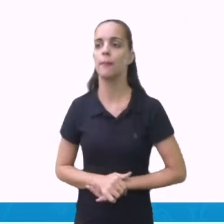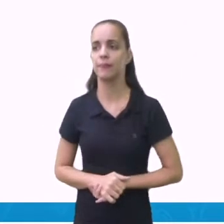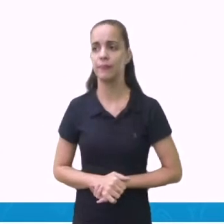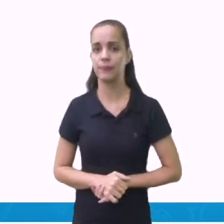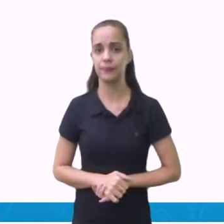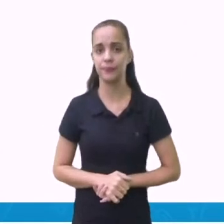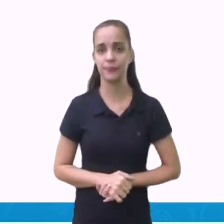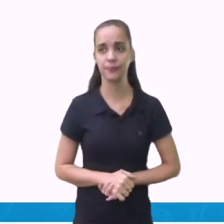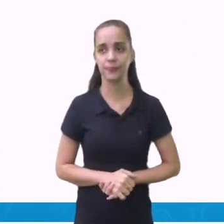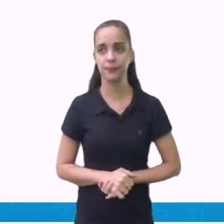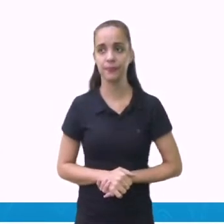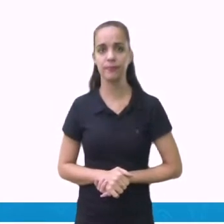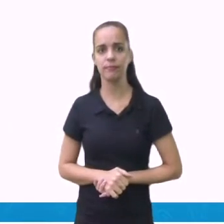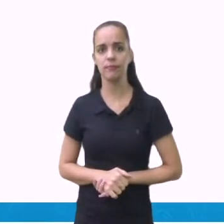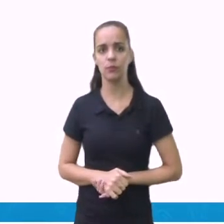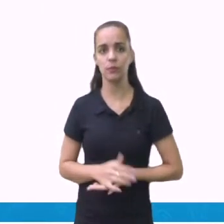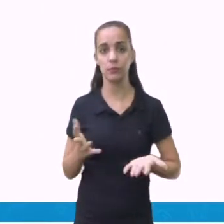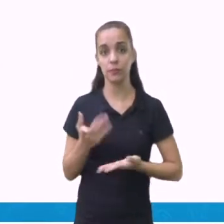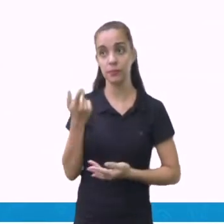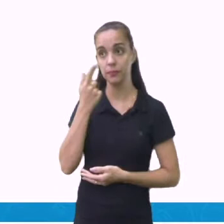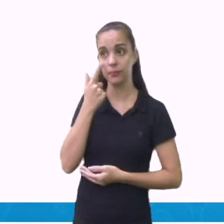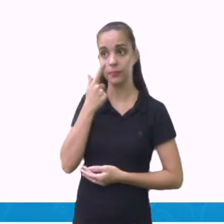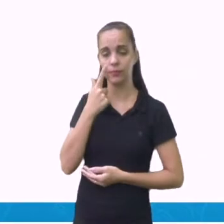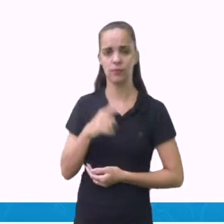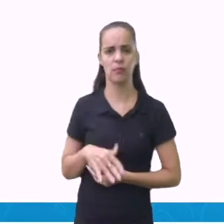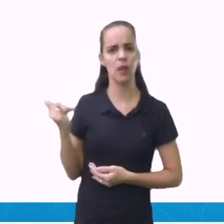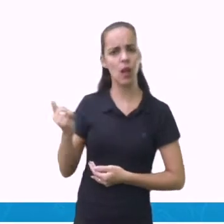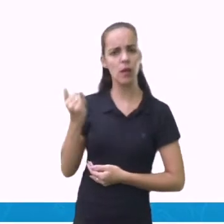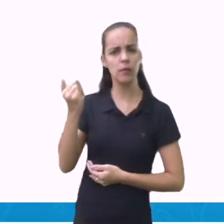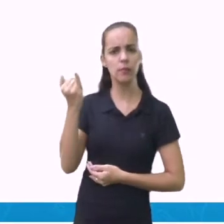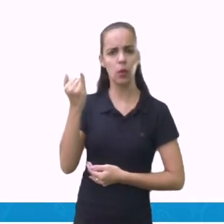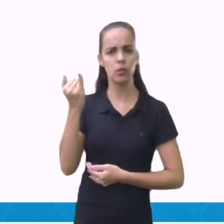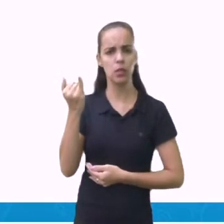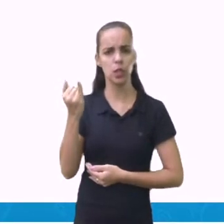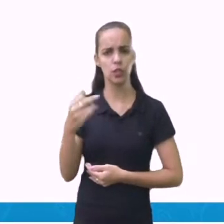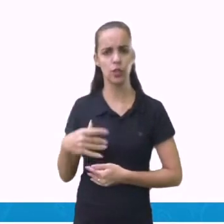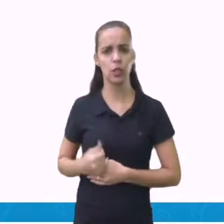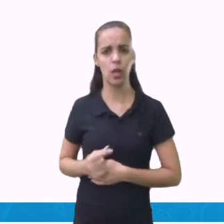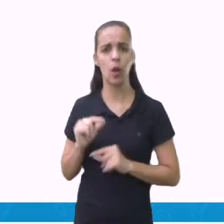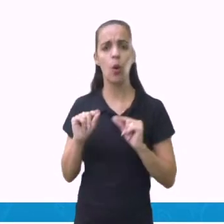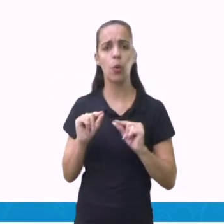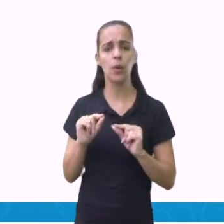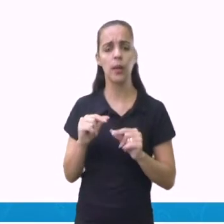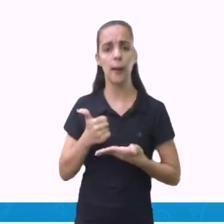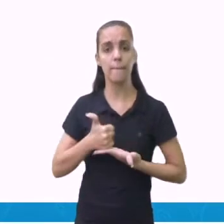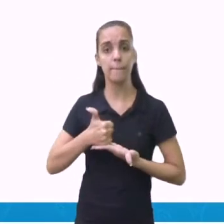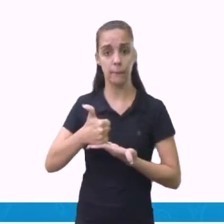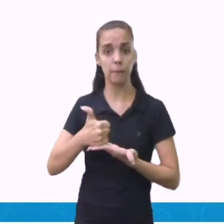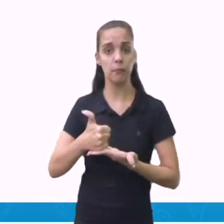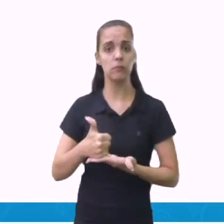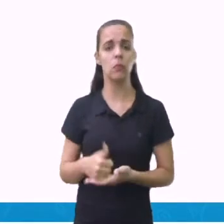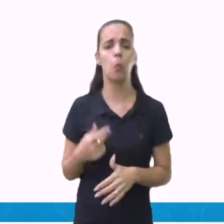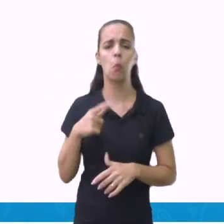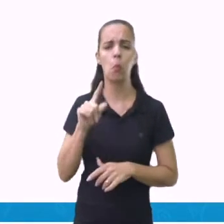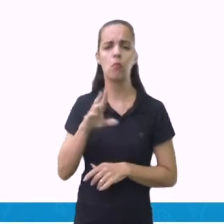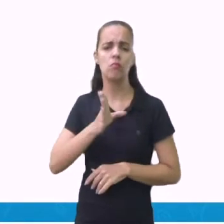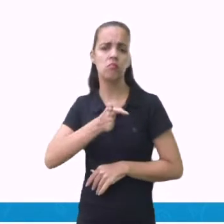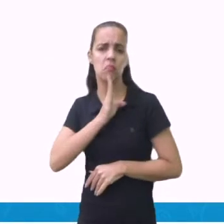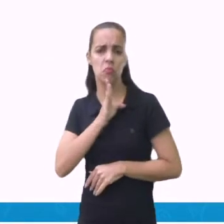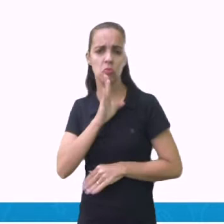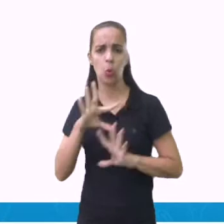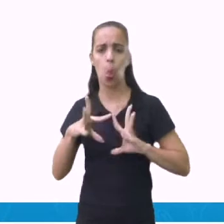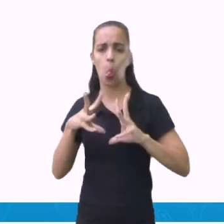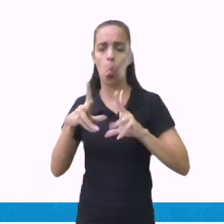Brasil. E olha só, é um importante patrimônio a ser reconhecido por todos os cidadãos brasileiros. O que